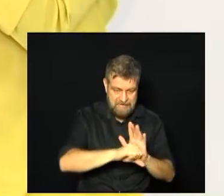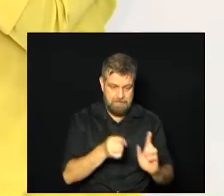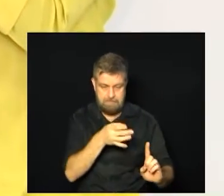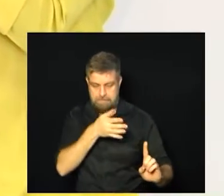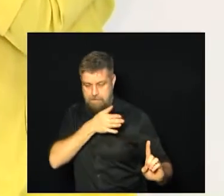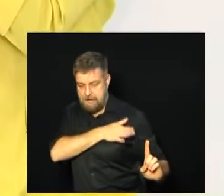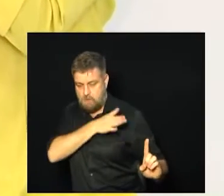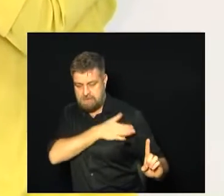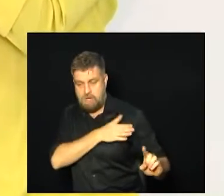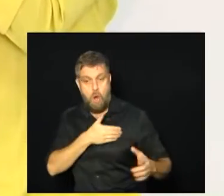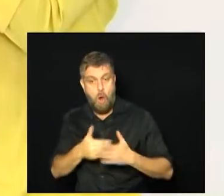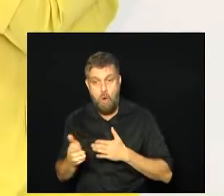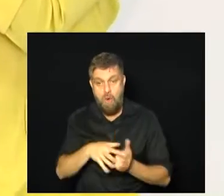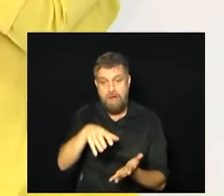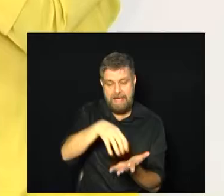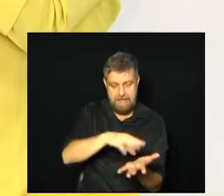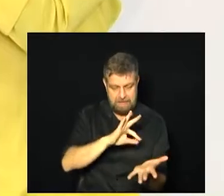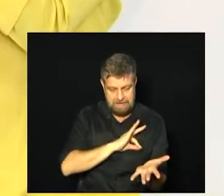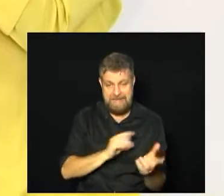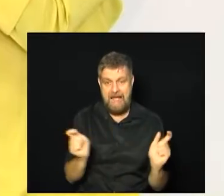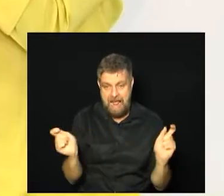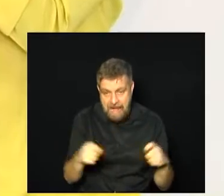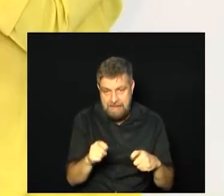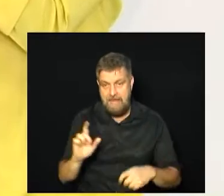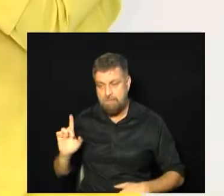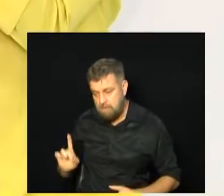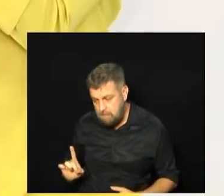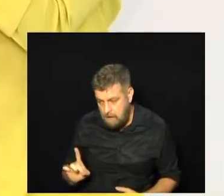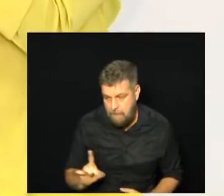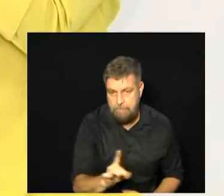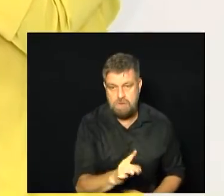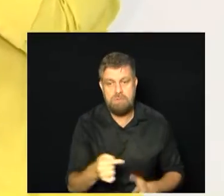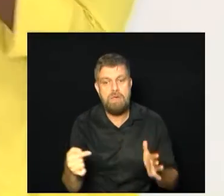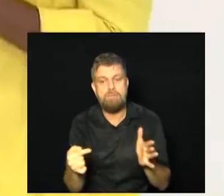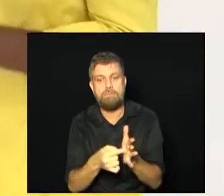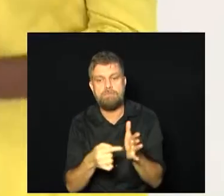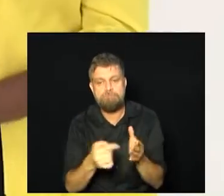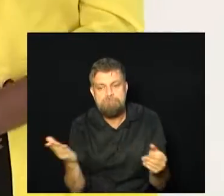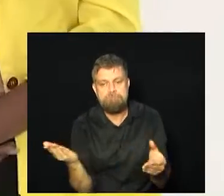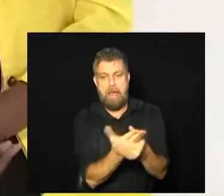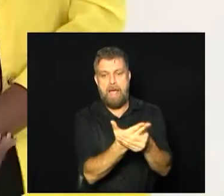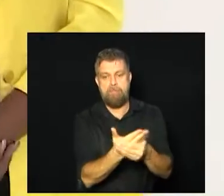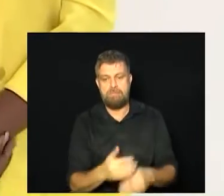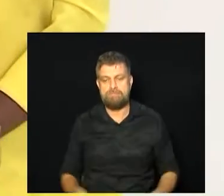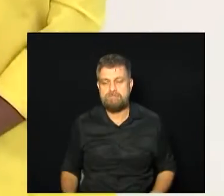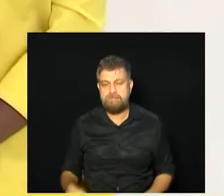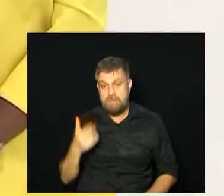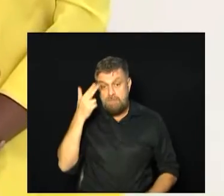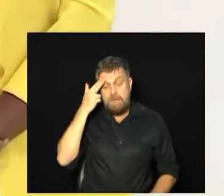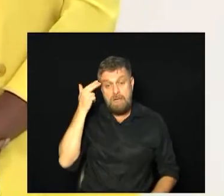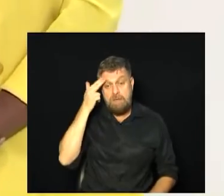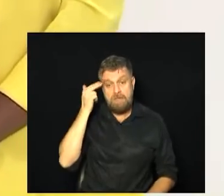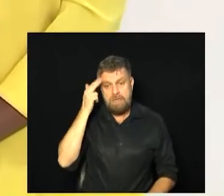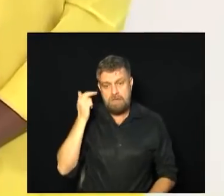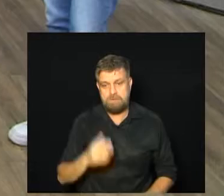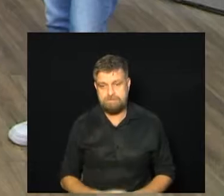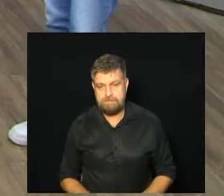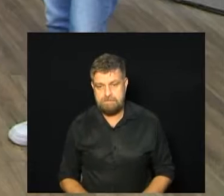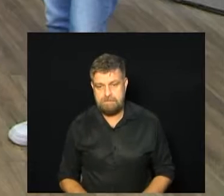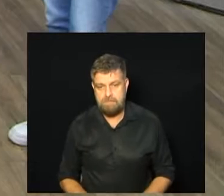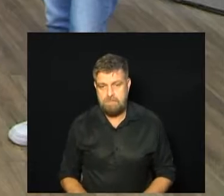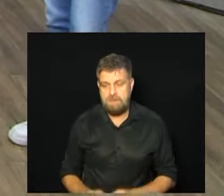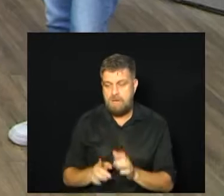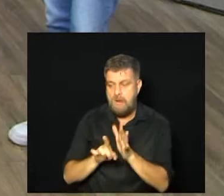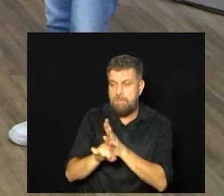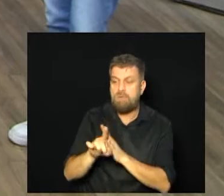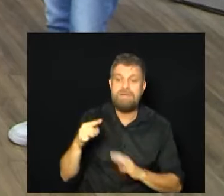mas qualquer delegacia está apta para realizar esse tipo de ocorrência. Pois não, Gabriel. Para Ana